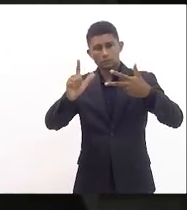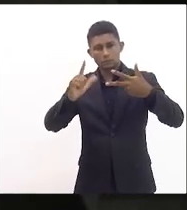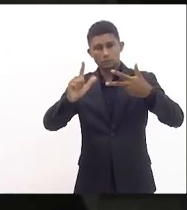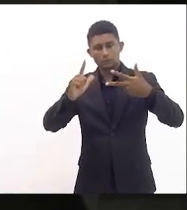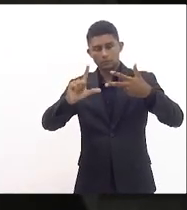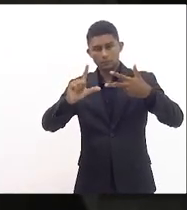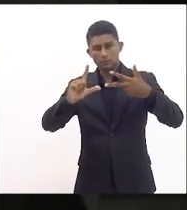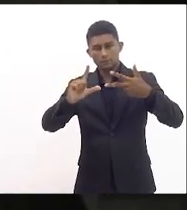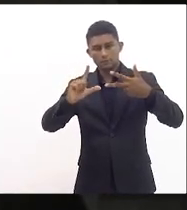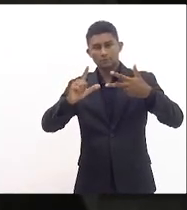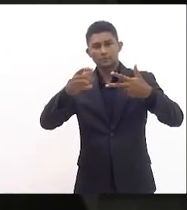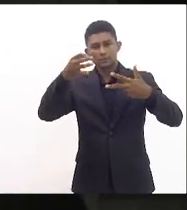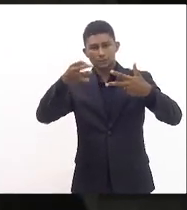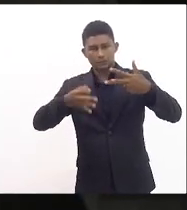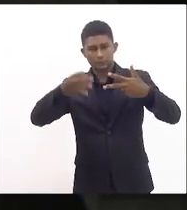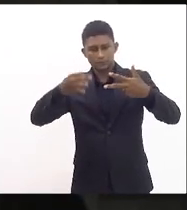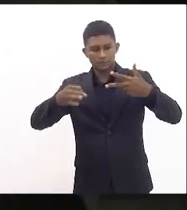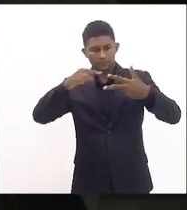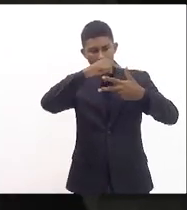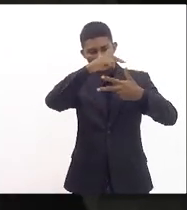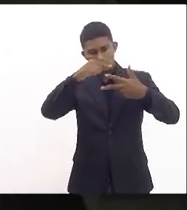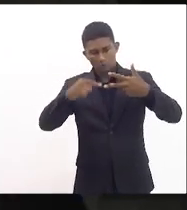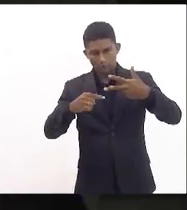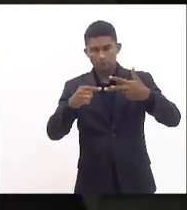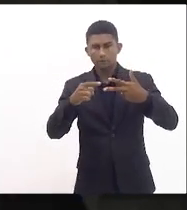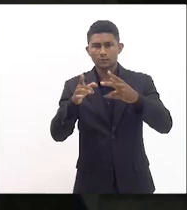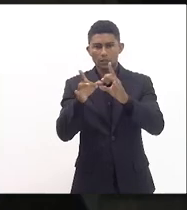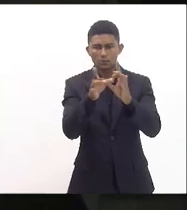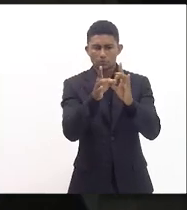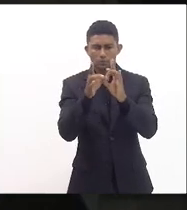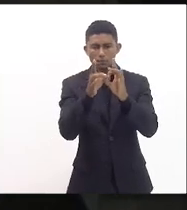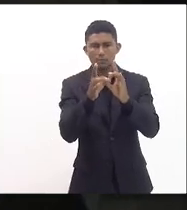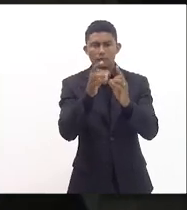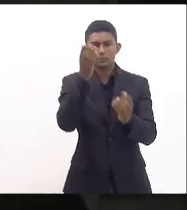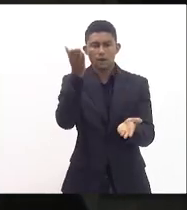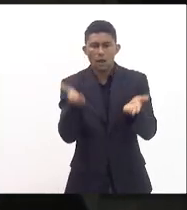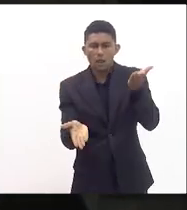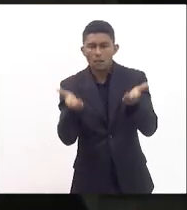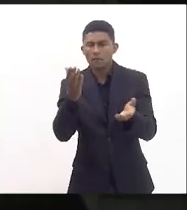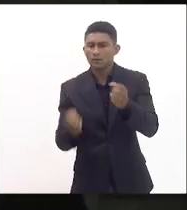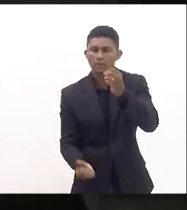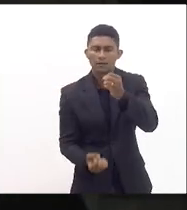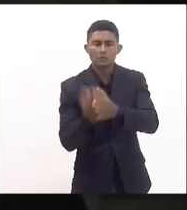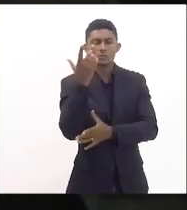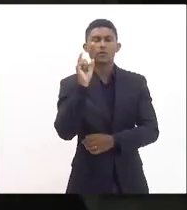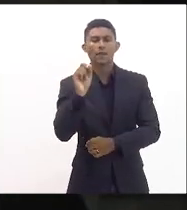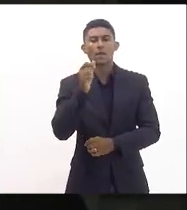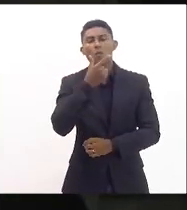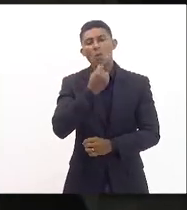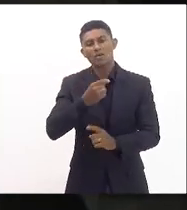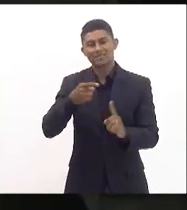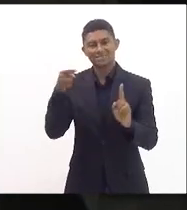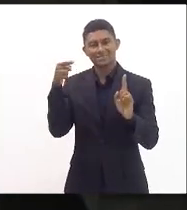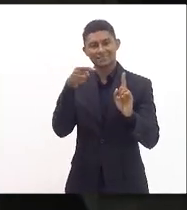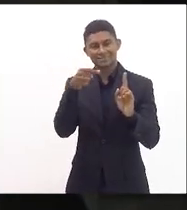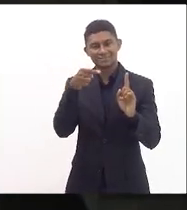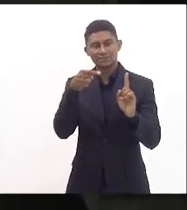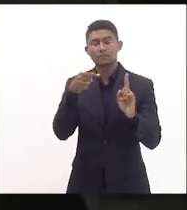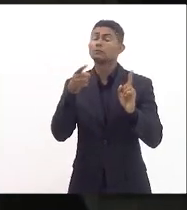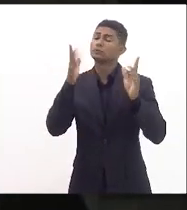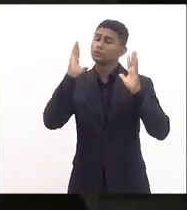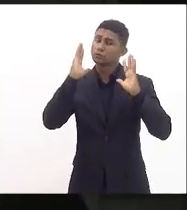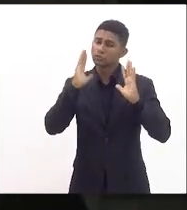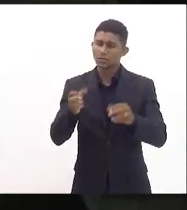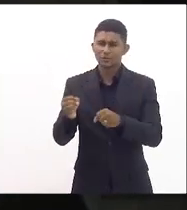legislativo e judiciário. É uma criação de Montesquieu. É claro, passaram-se centenas